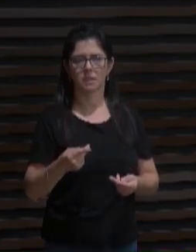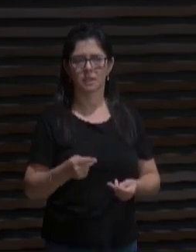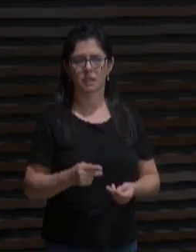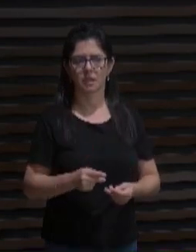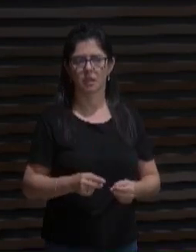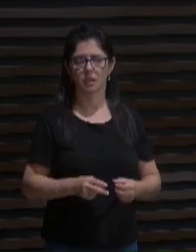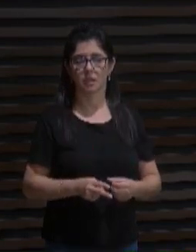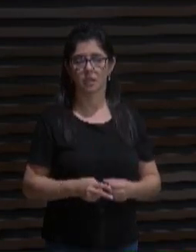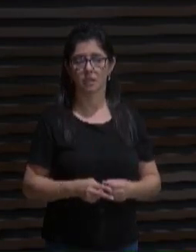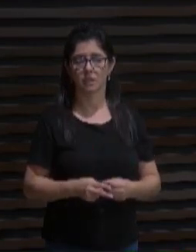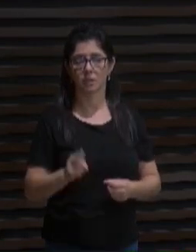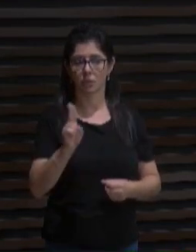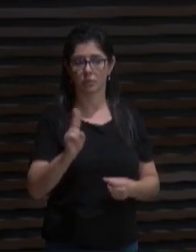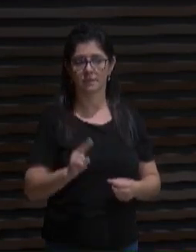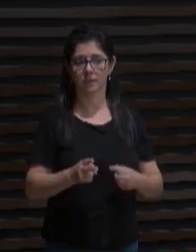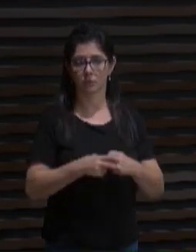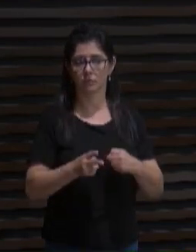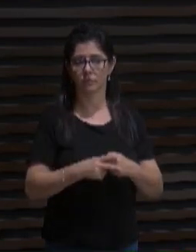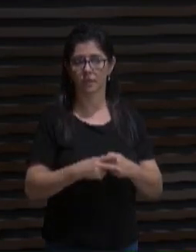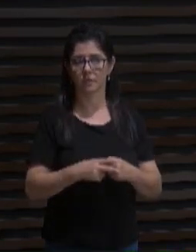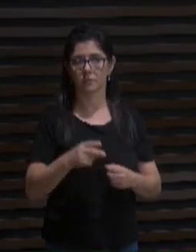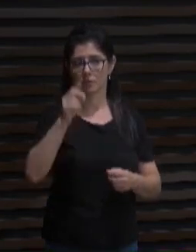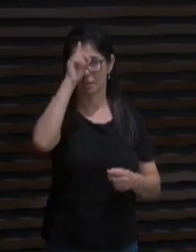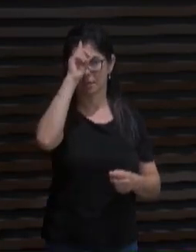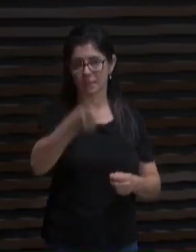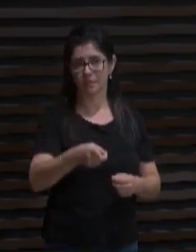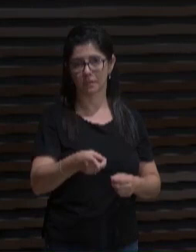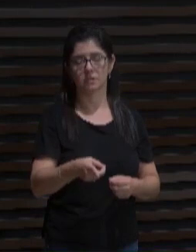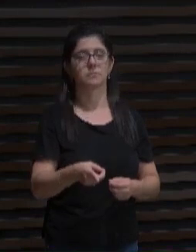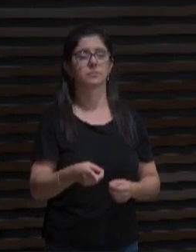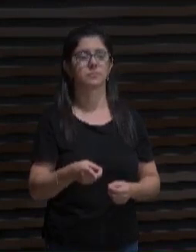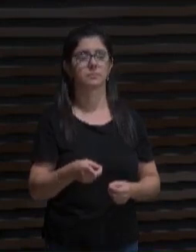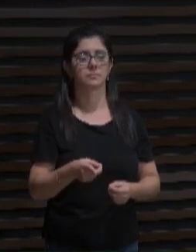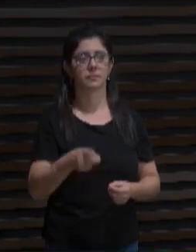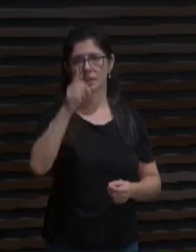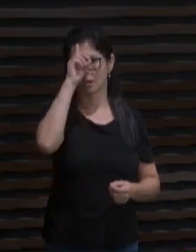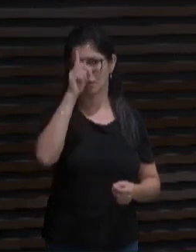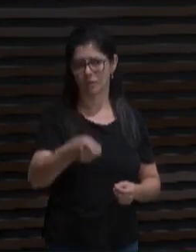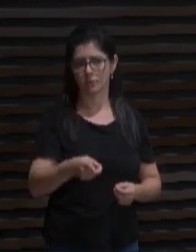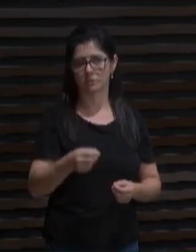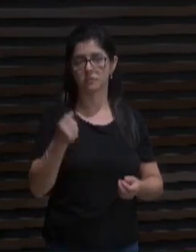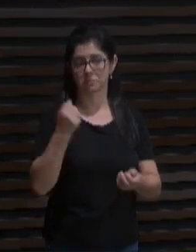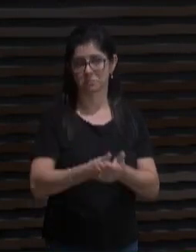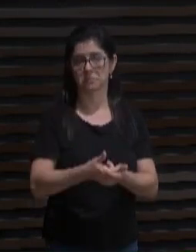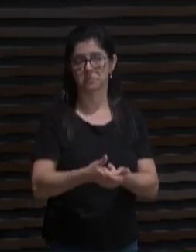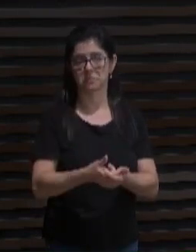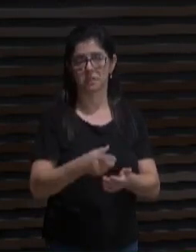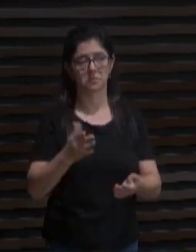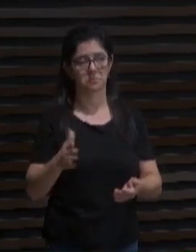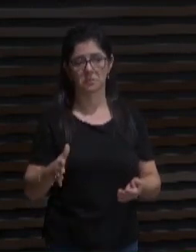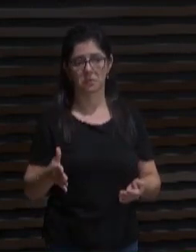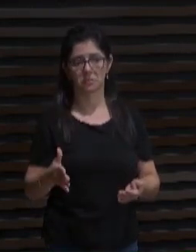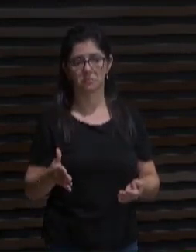irmãos, é uma expressão assim de ordem. E uma ordem ou você cumpre ou você não cumpre. É